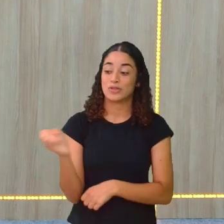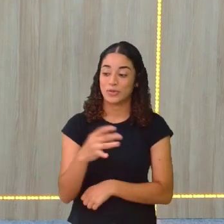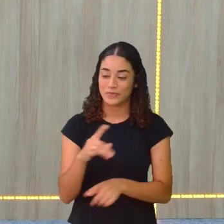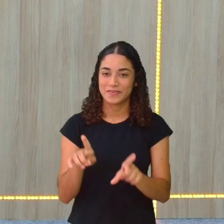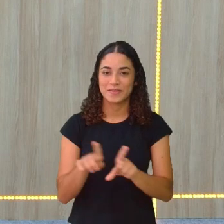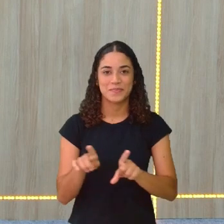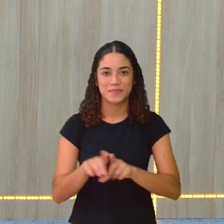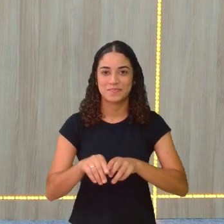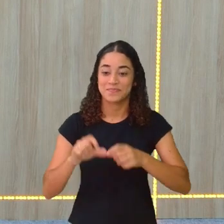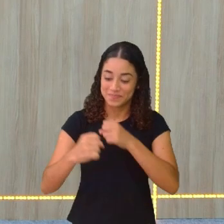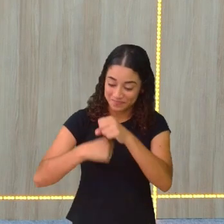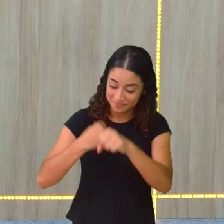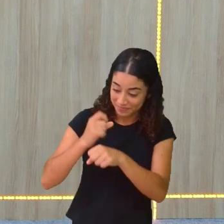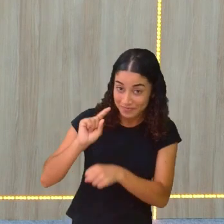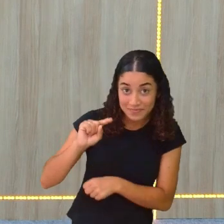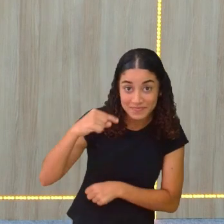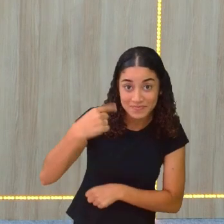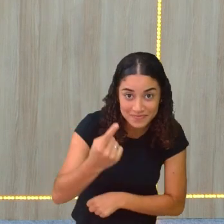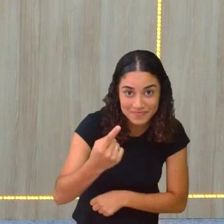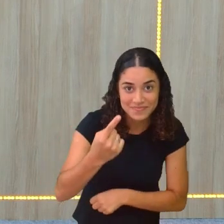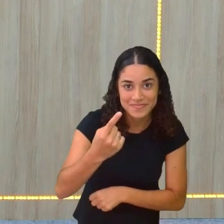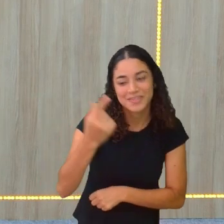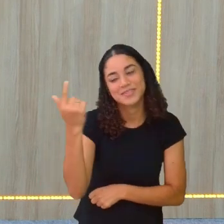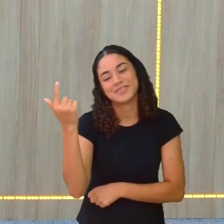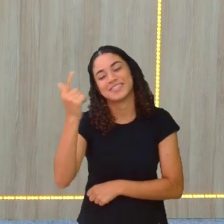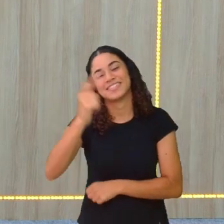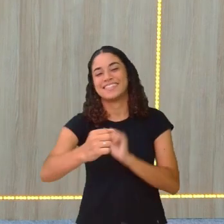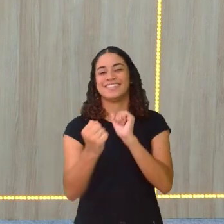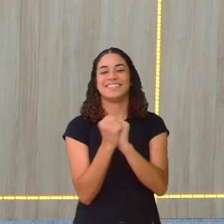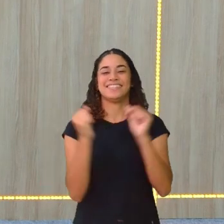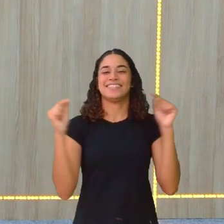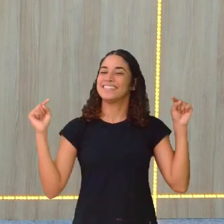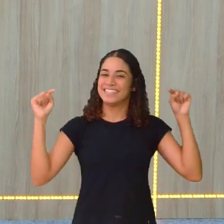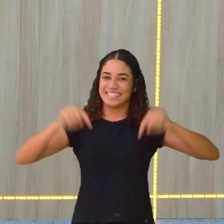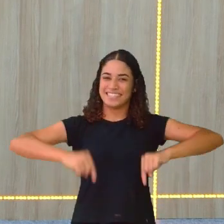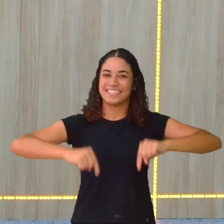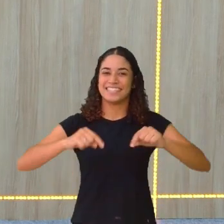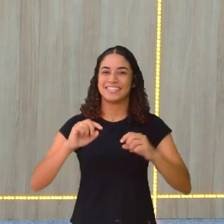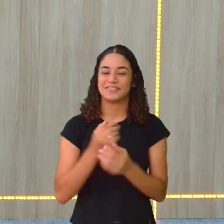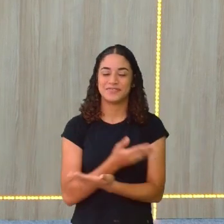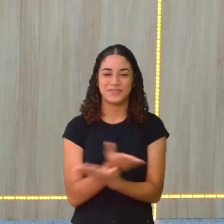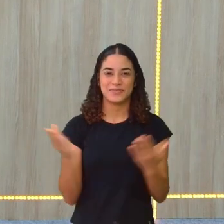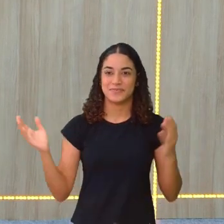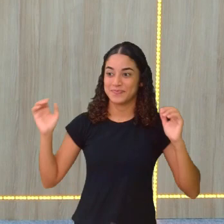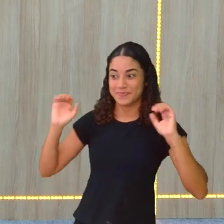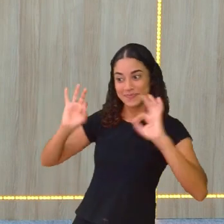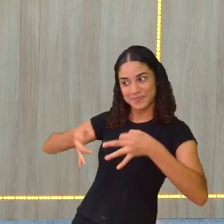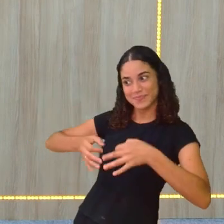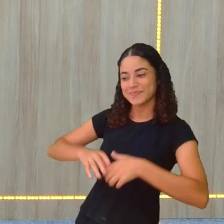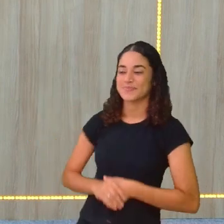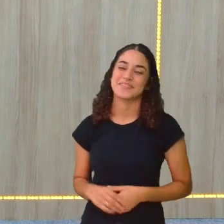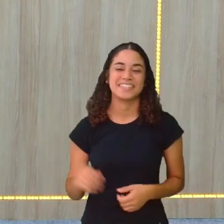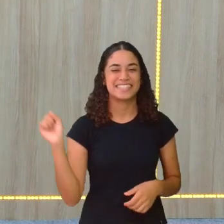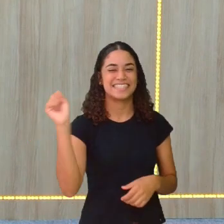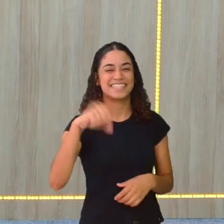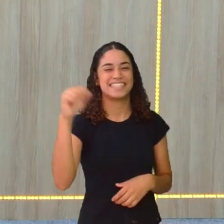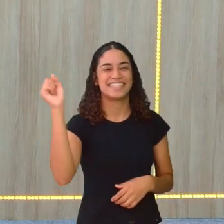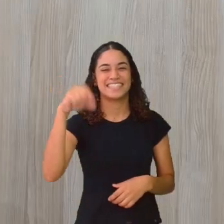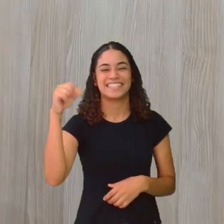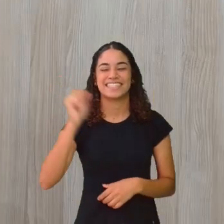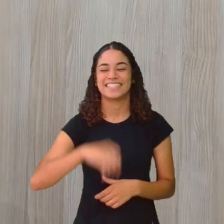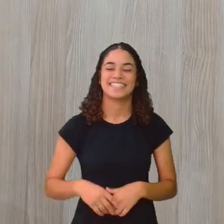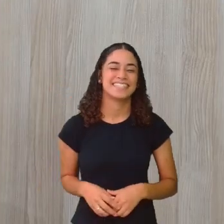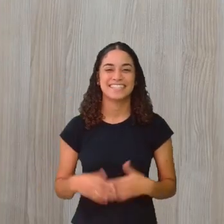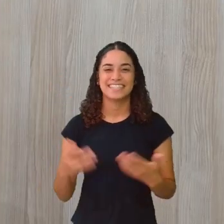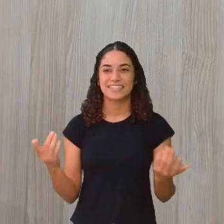ano, e ano que vem estaremos mais uma vez juntos e juntas aqui com vocês. Não é isso, professora? Pois é, né, professor